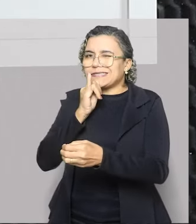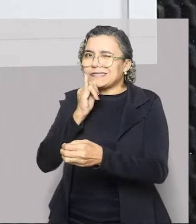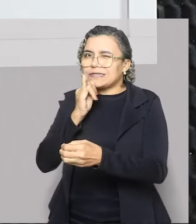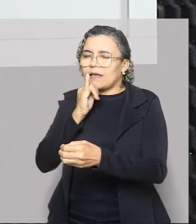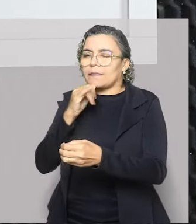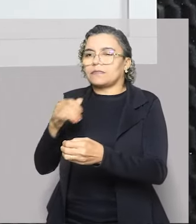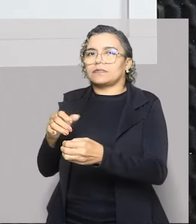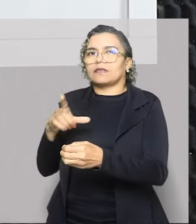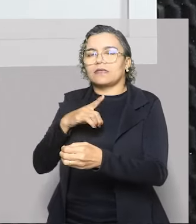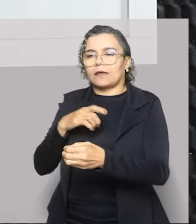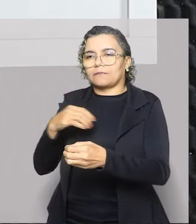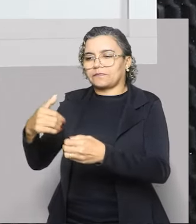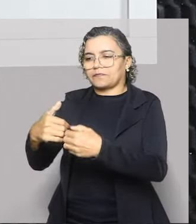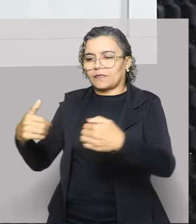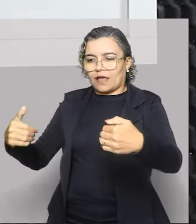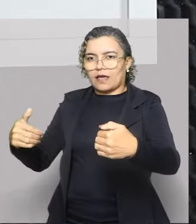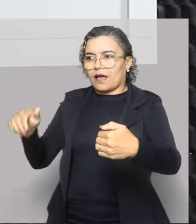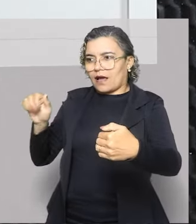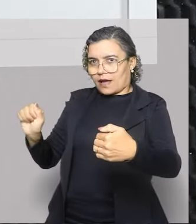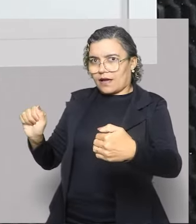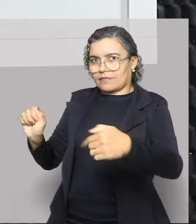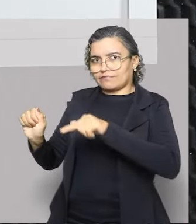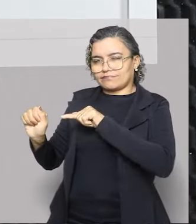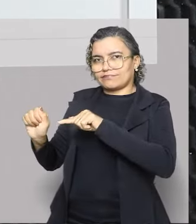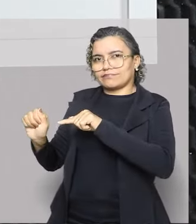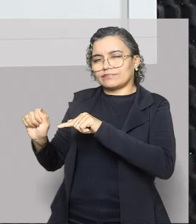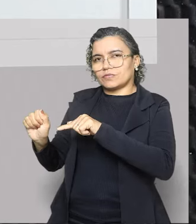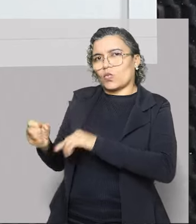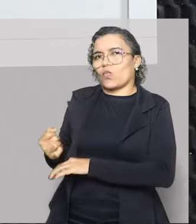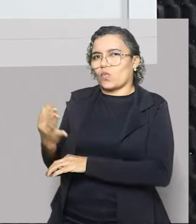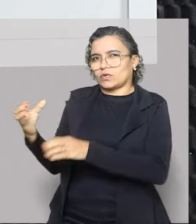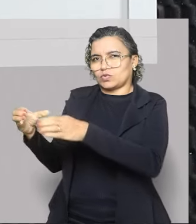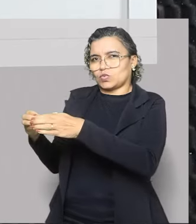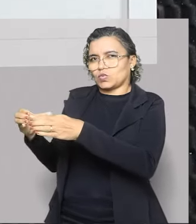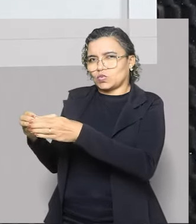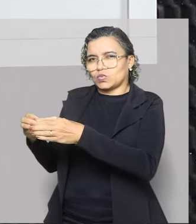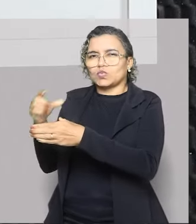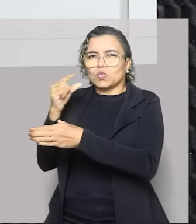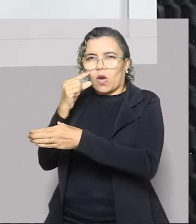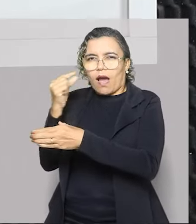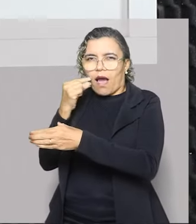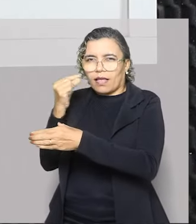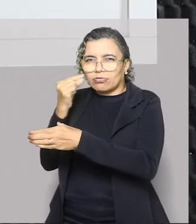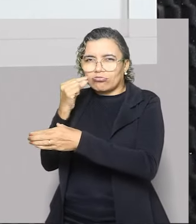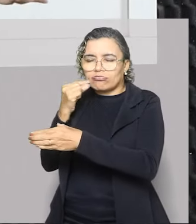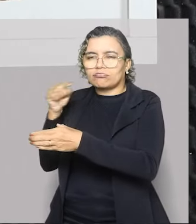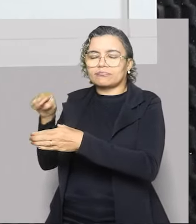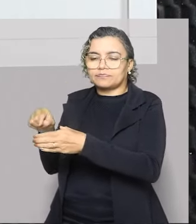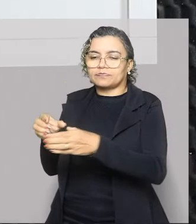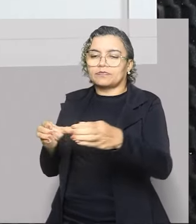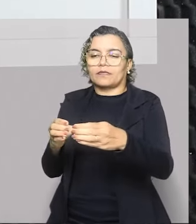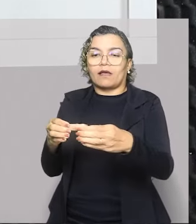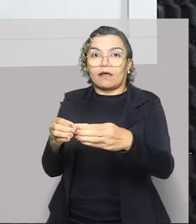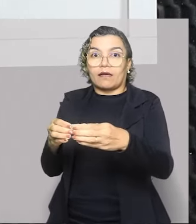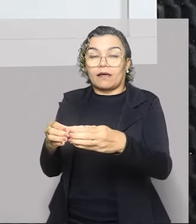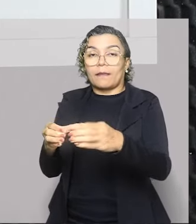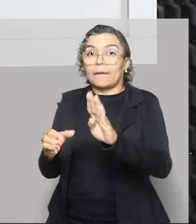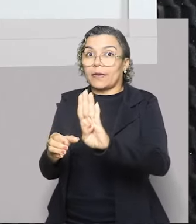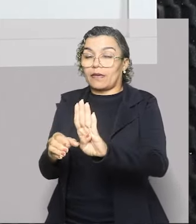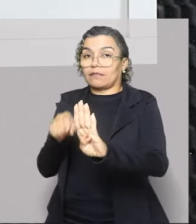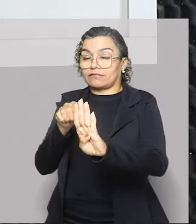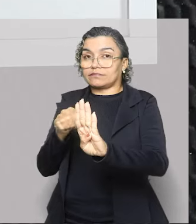indivíduos o lado a ele fica ali com um quantitativo né de roedores e o lado B com outro esses